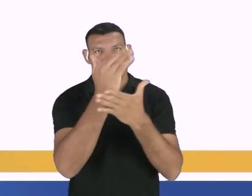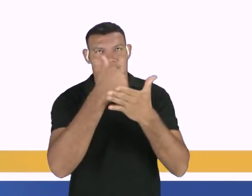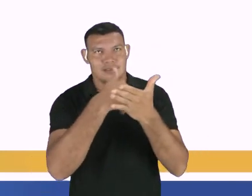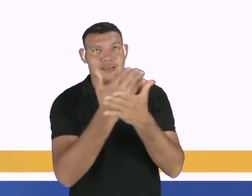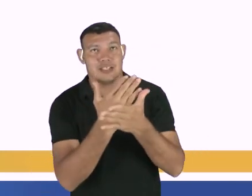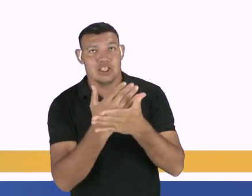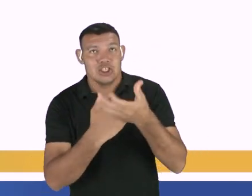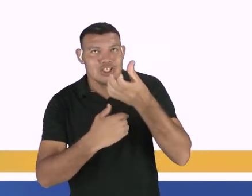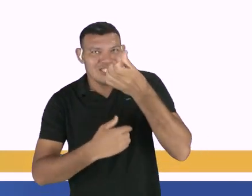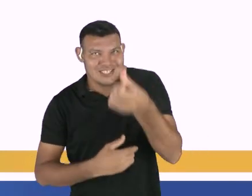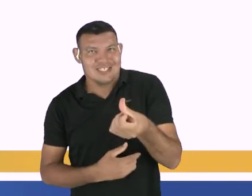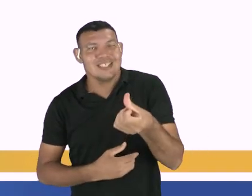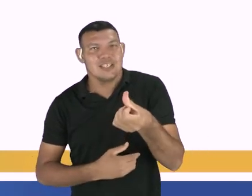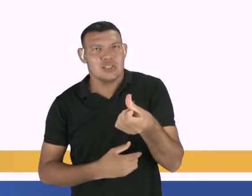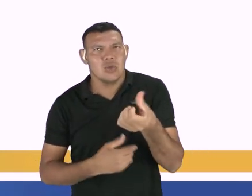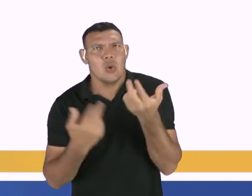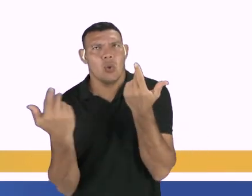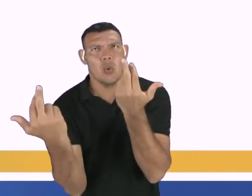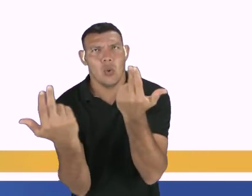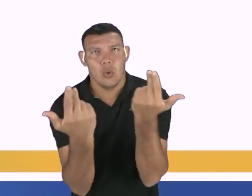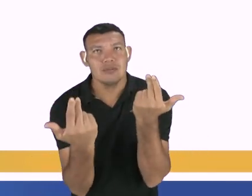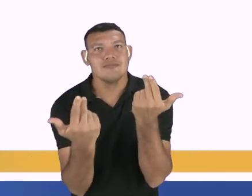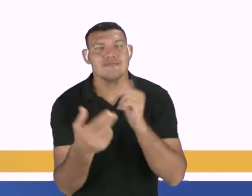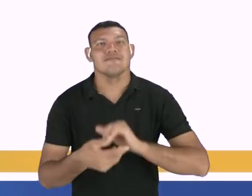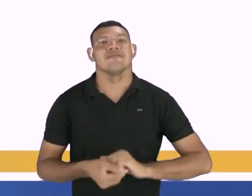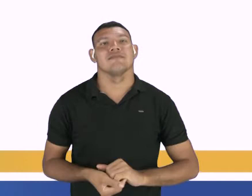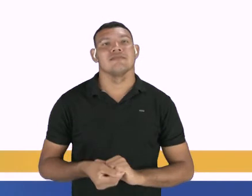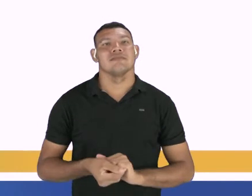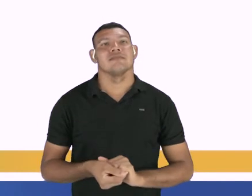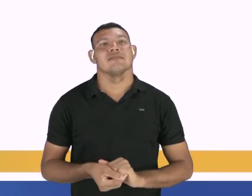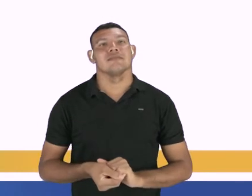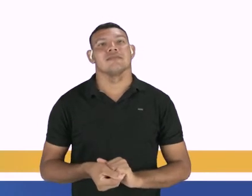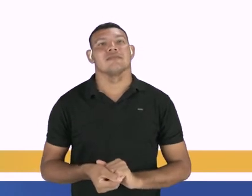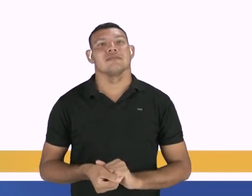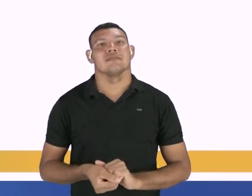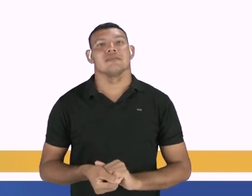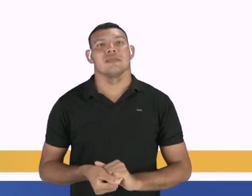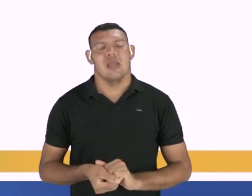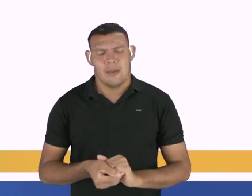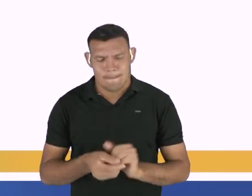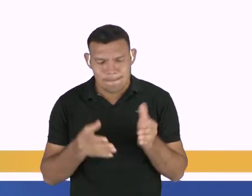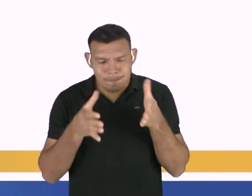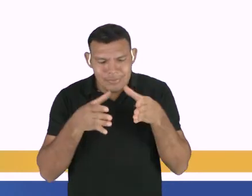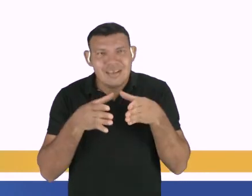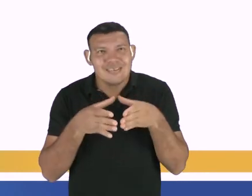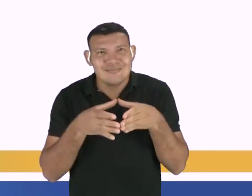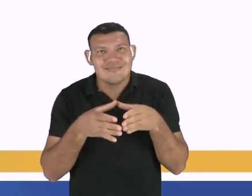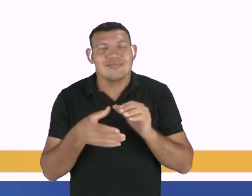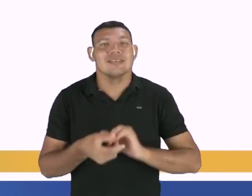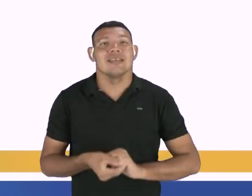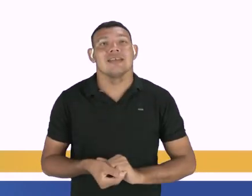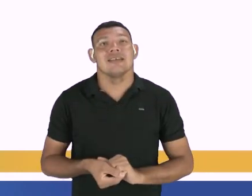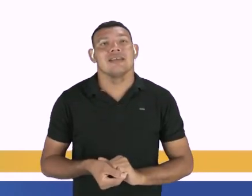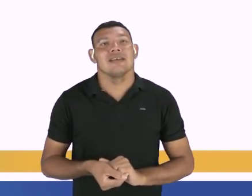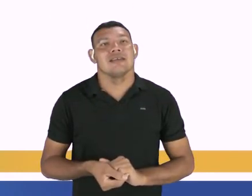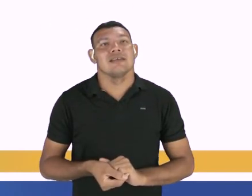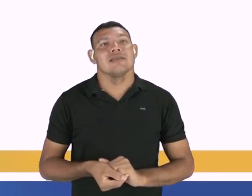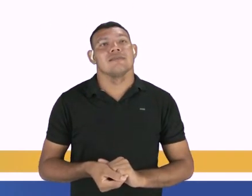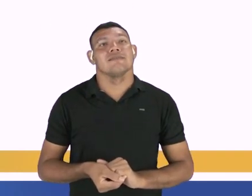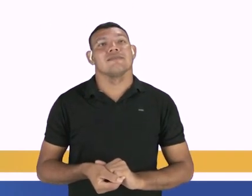né? Ele tem 1/4 do bolo, na verdade ele não tem um bolo todo, e ele quer dividir esse 1/4 em 6 partes iguais.